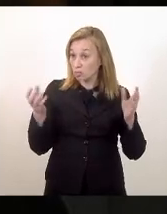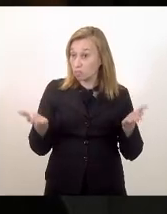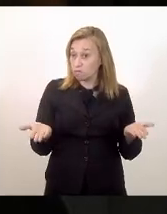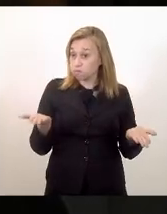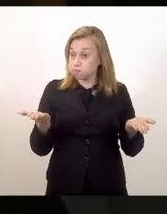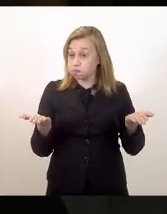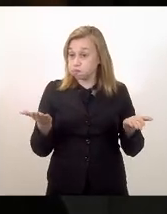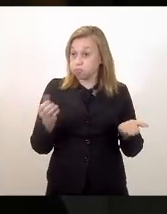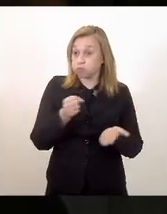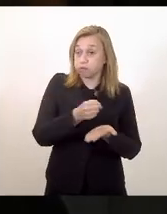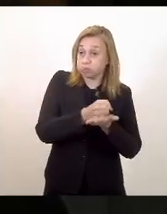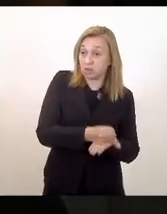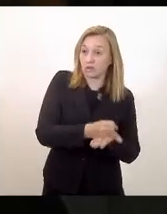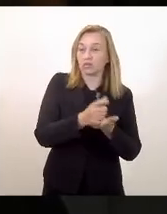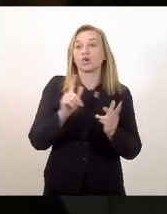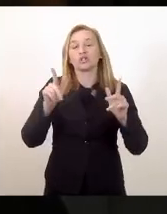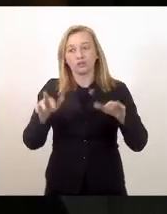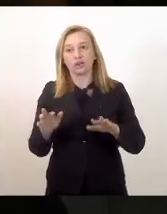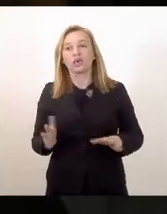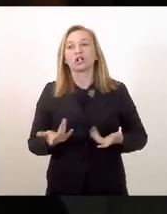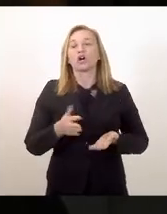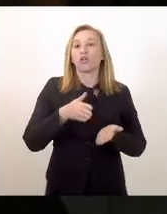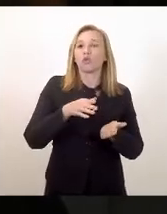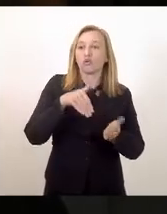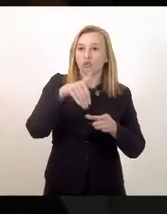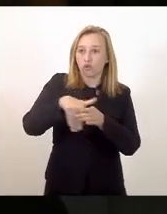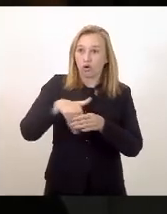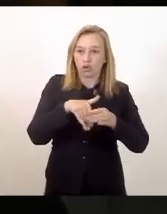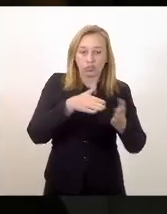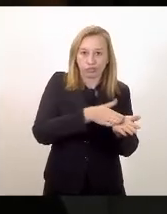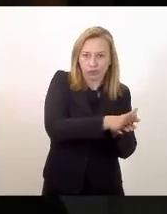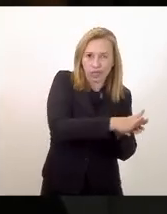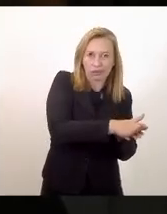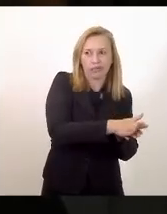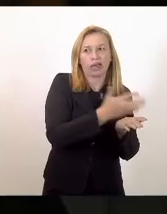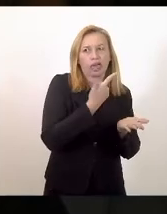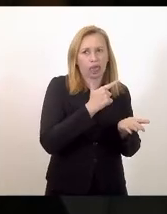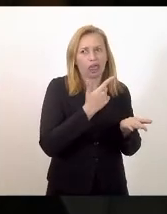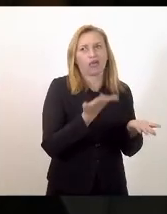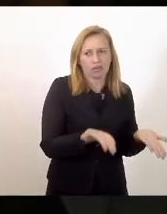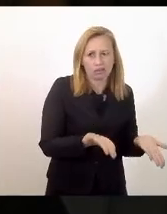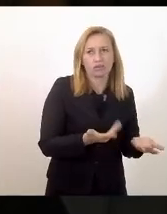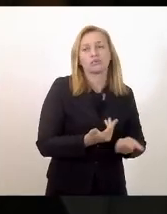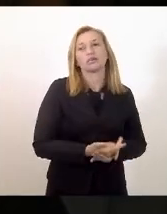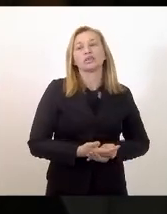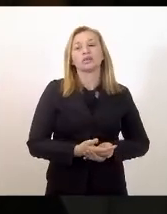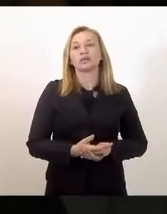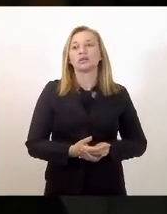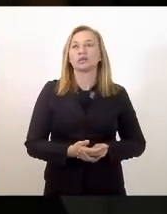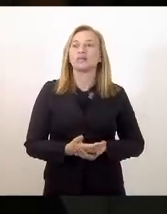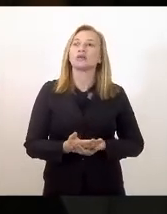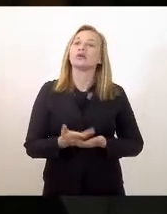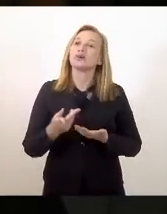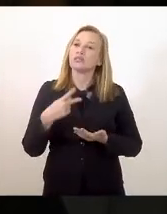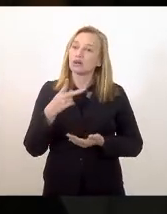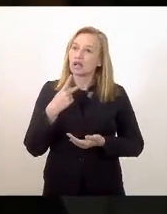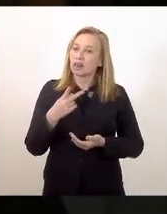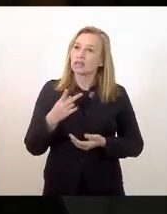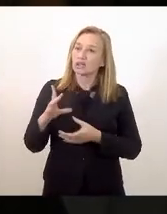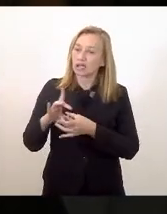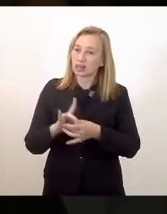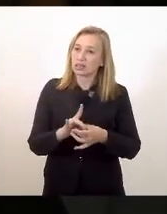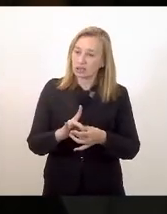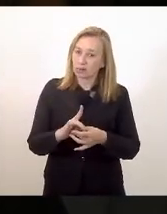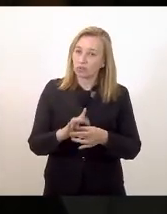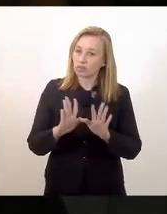diferentes, né? O voto impresso é uma aberração, do meu ponto de vista, né? Mas, assim, tratar das coligações proporcionais, eu quero